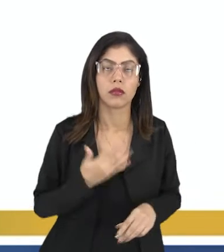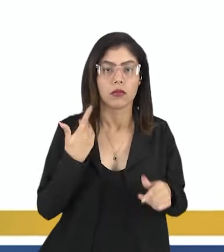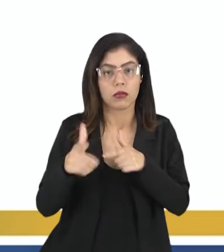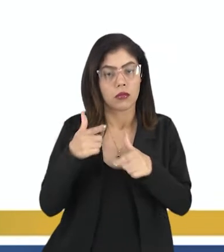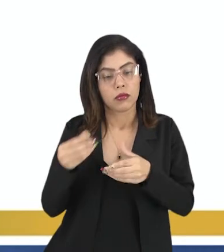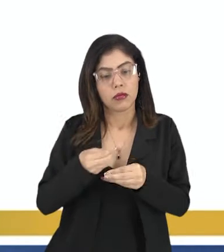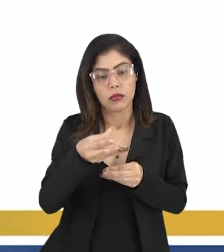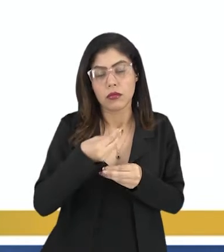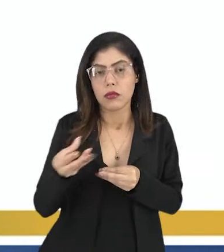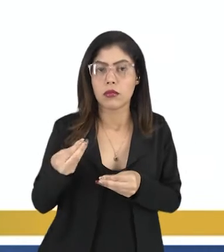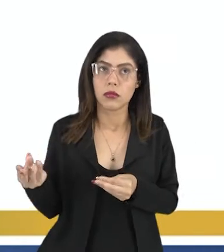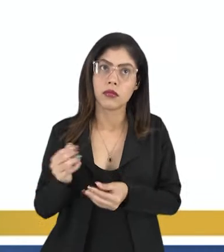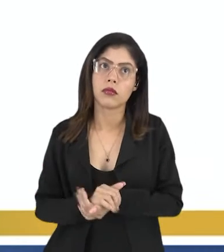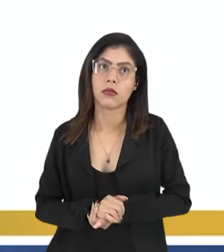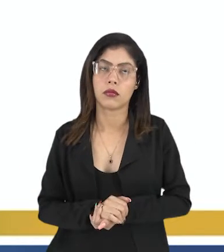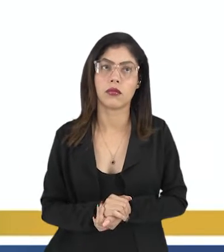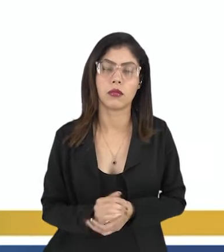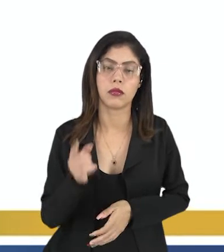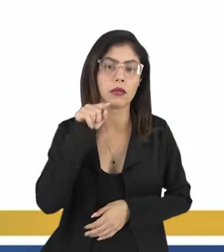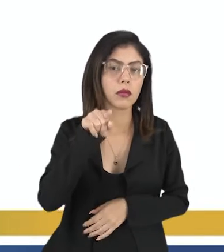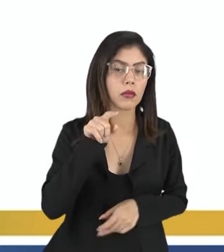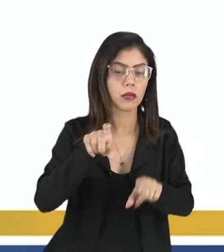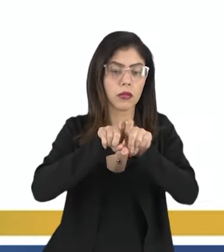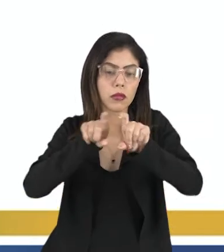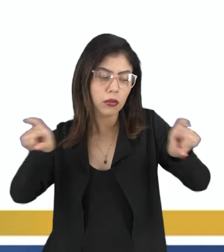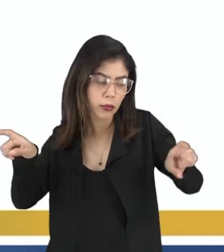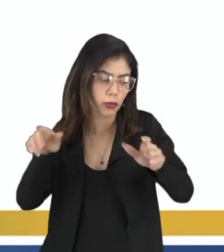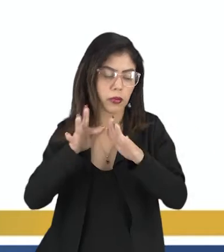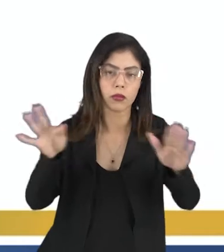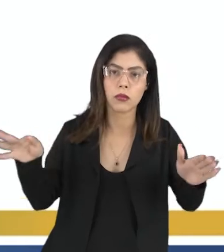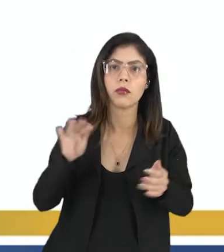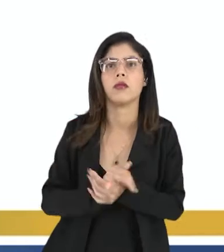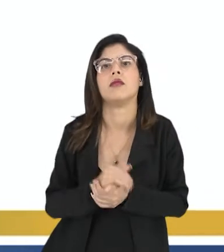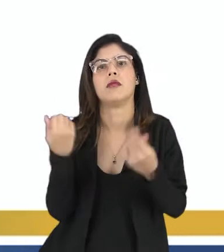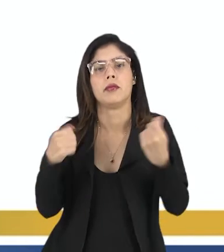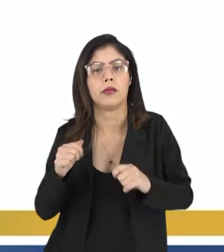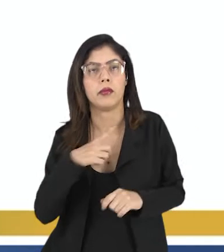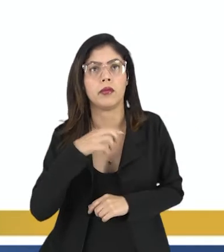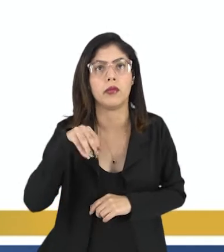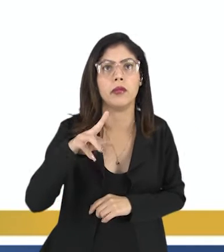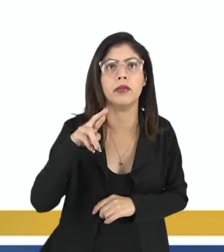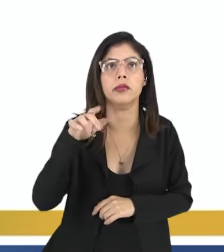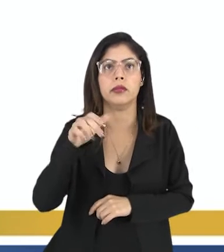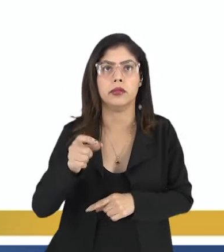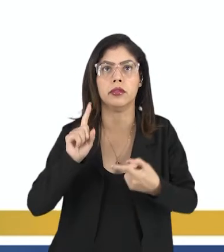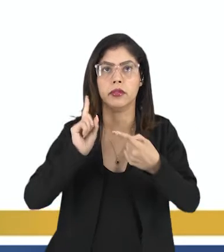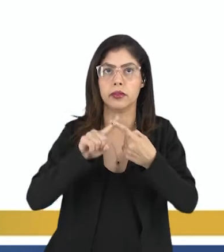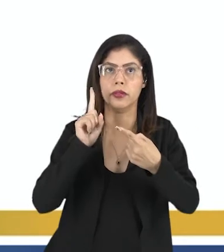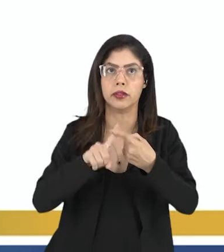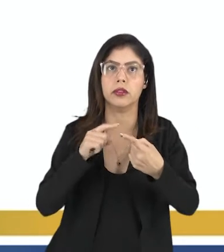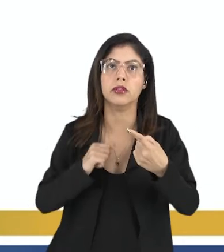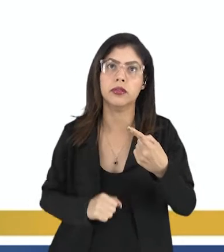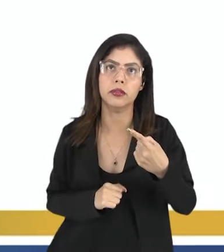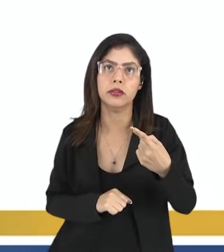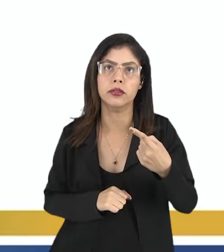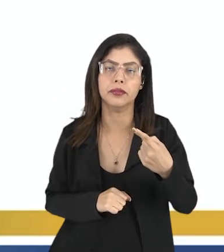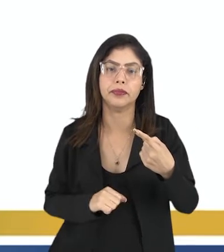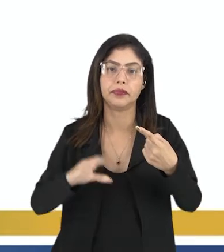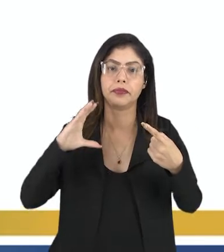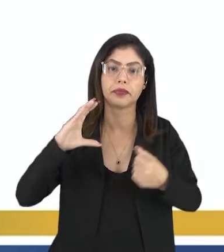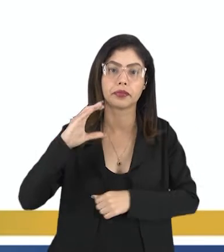trabalhar a distributividade nessa fórmula, vocês terão que o montante 1 é igual